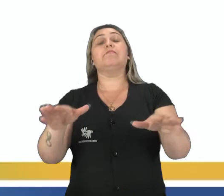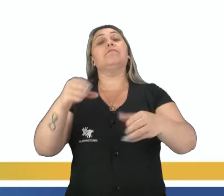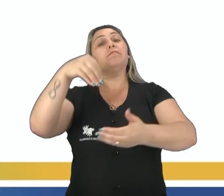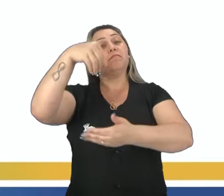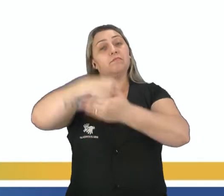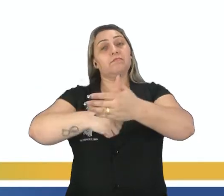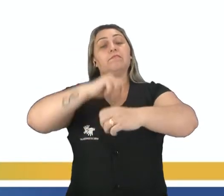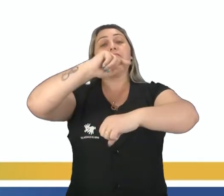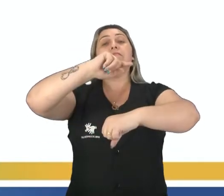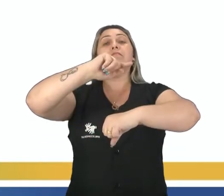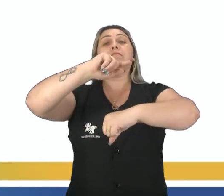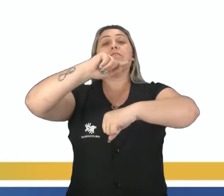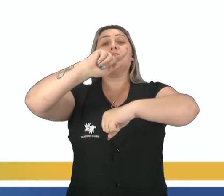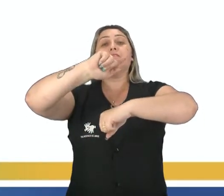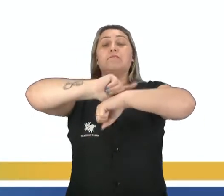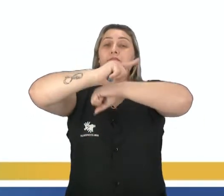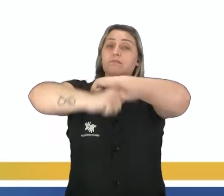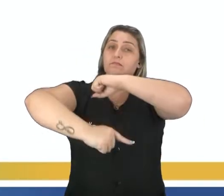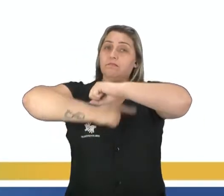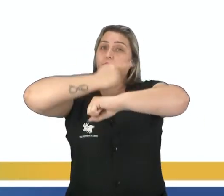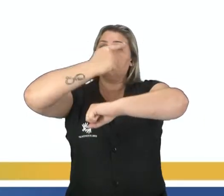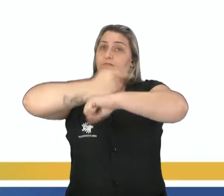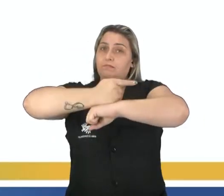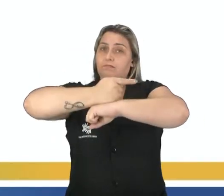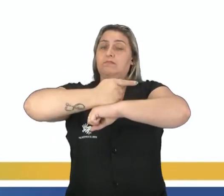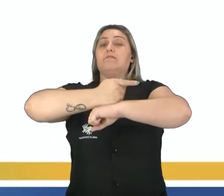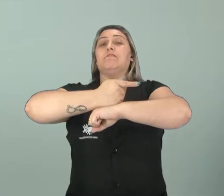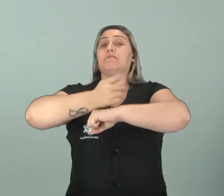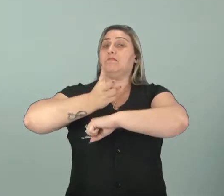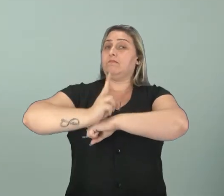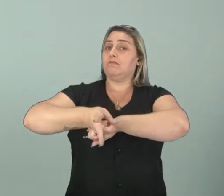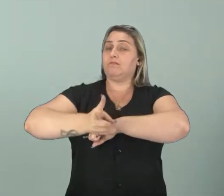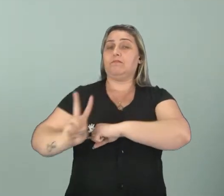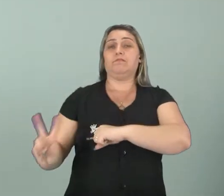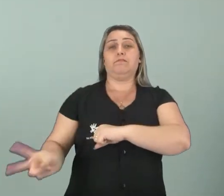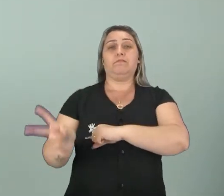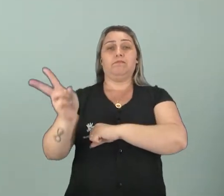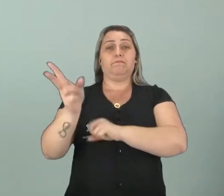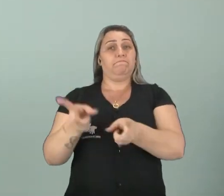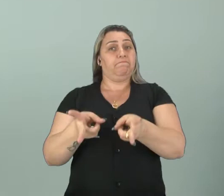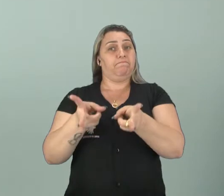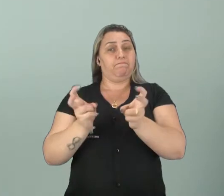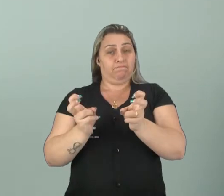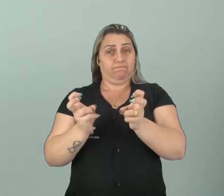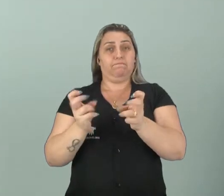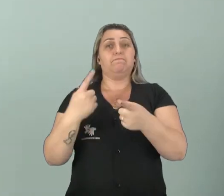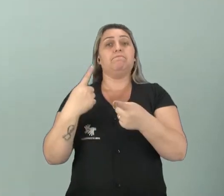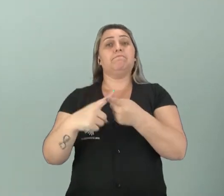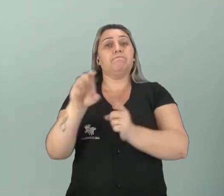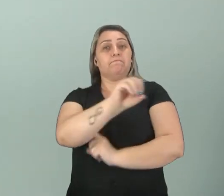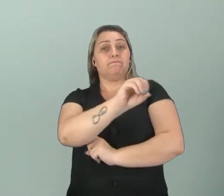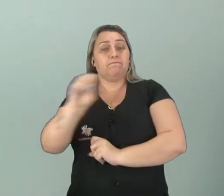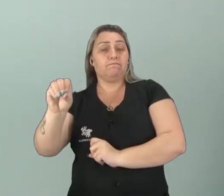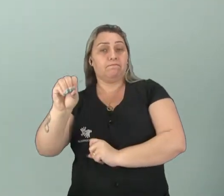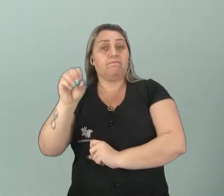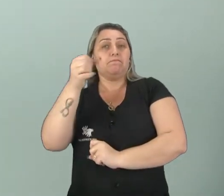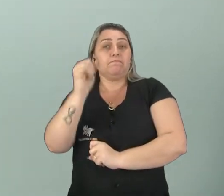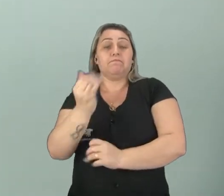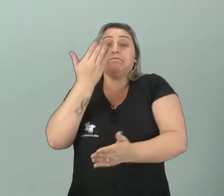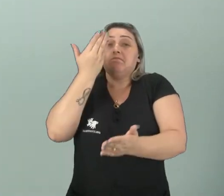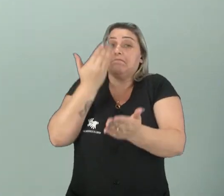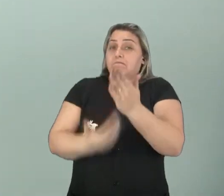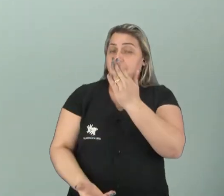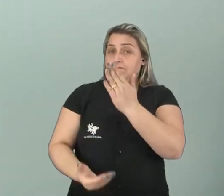átomo. Quando eles estão no mesmo valor, então está neutro, você não percebe, mas se de repente um corpo